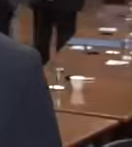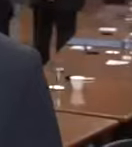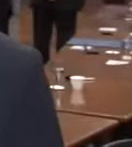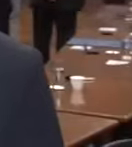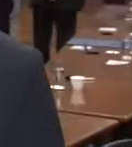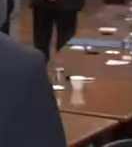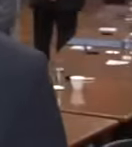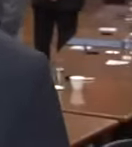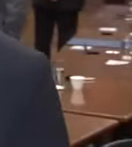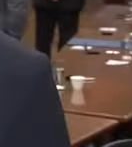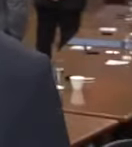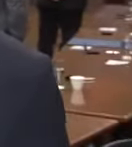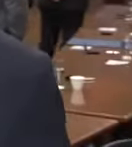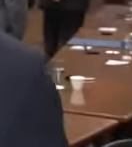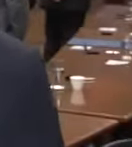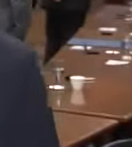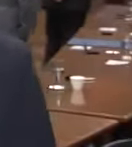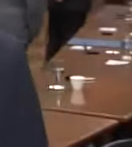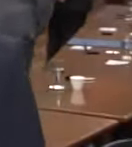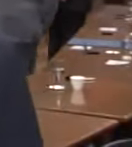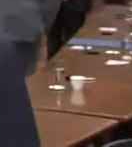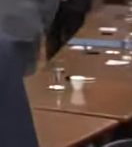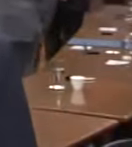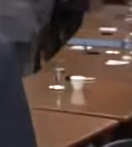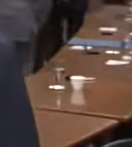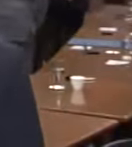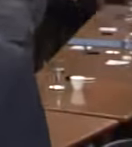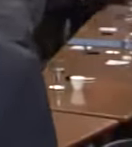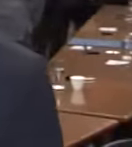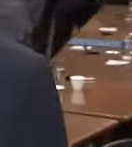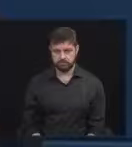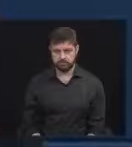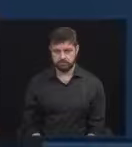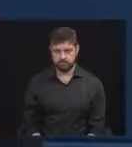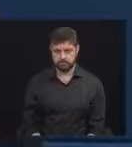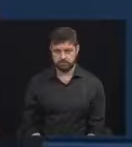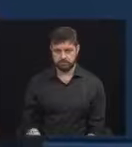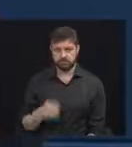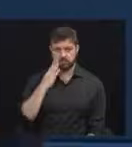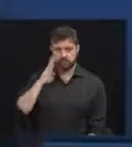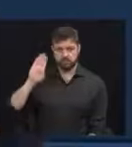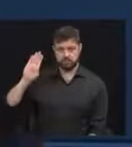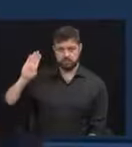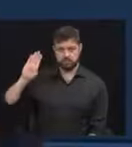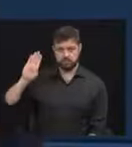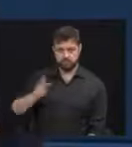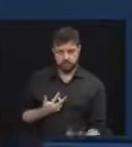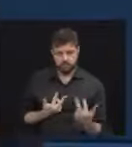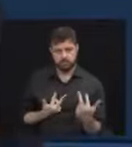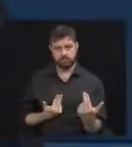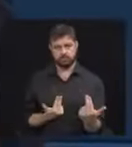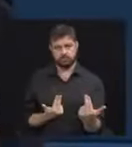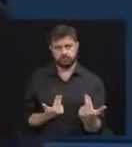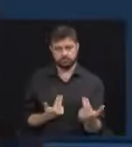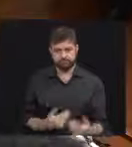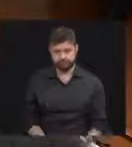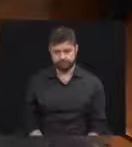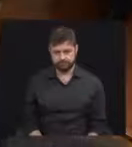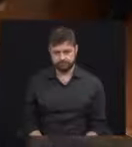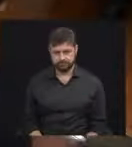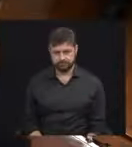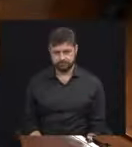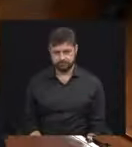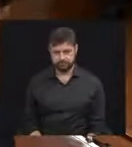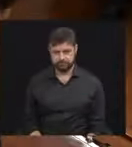de uma Câmara tão importante no nosso país, que é a Câmara Municipal da cidade de Campinas. O vereador agradeceu aos parlamentares que o elegeram